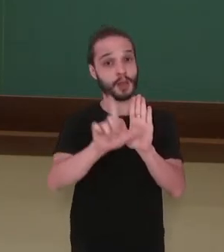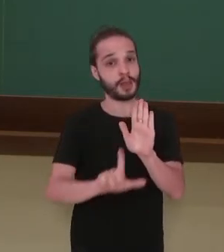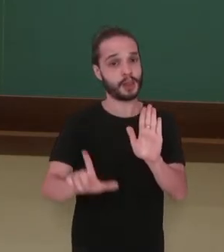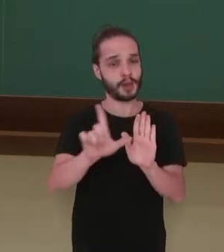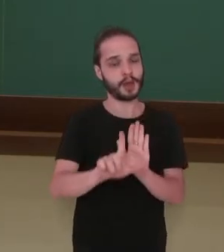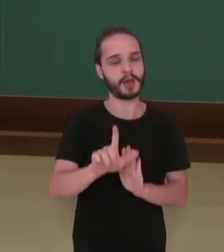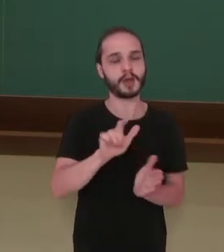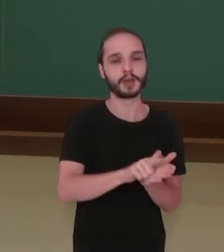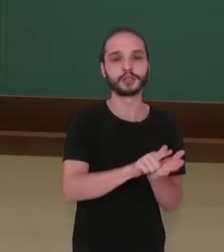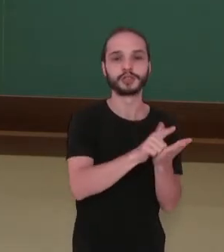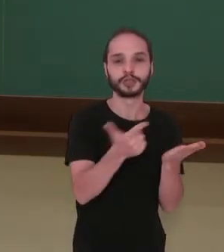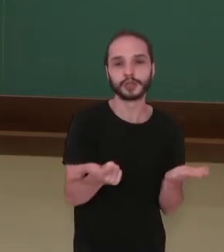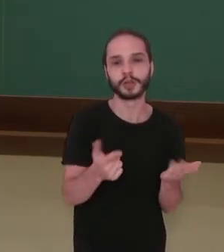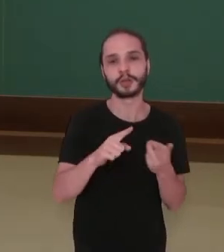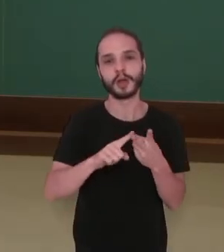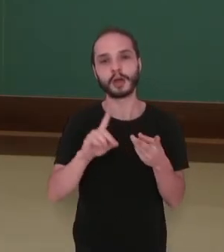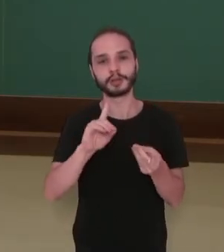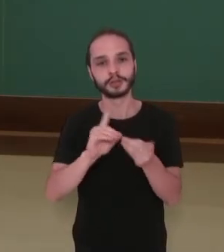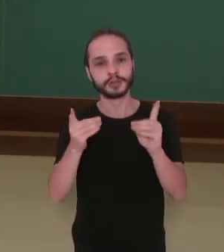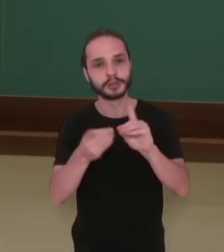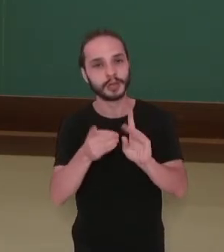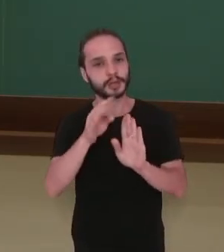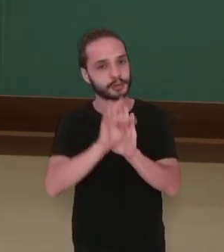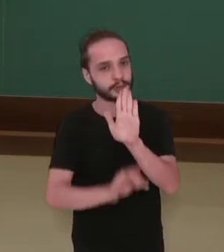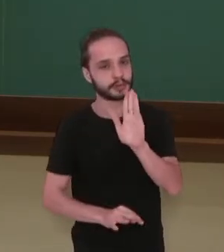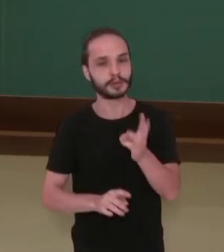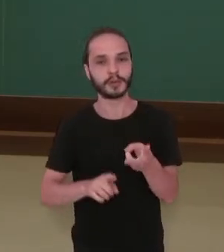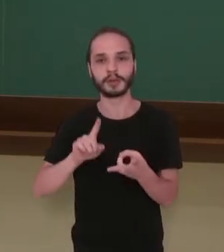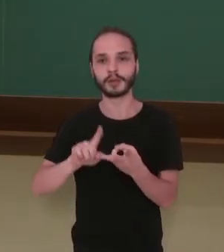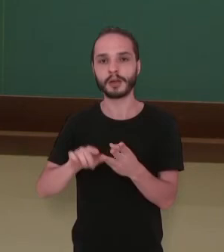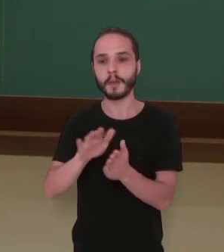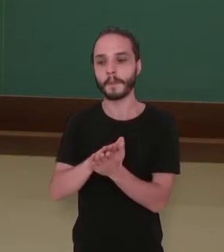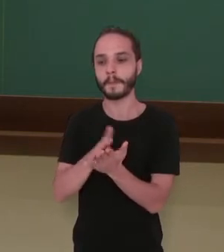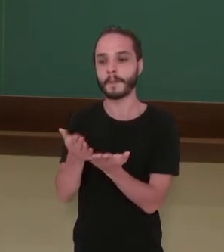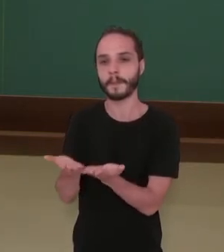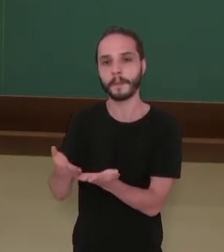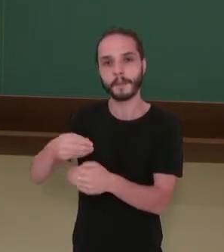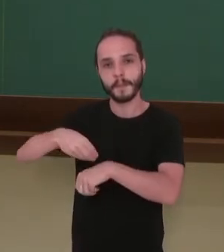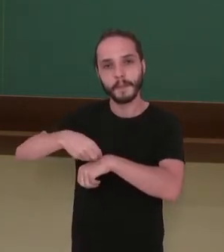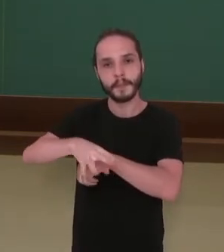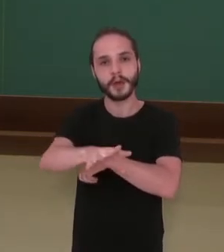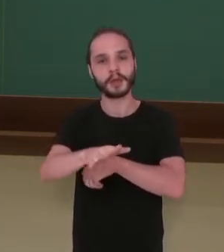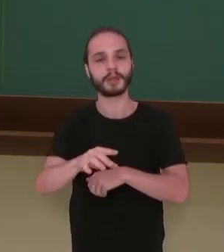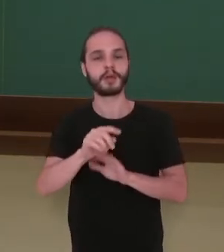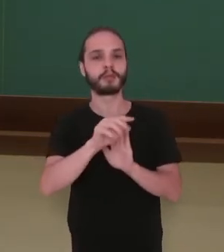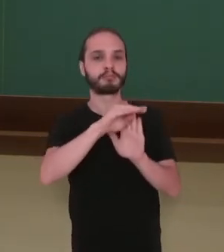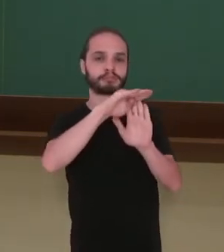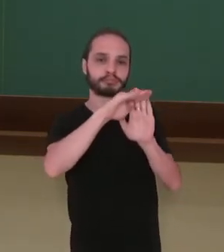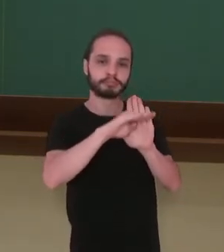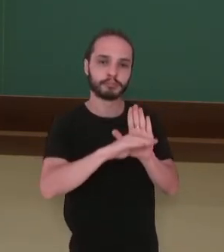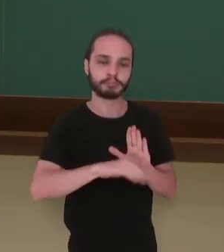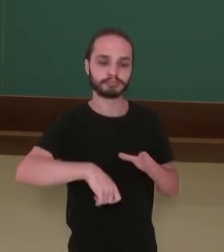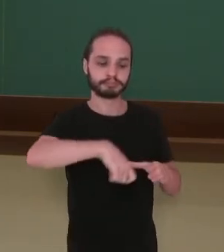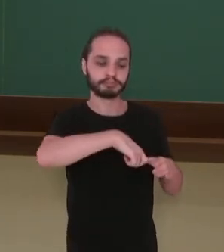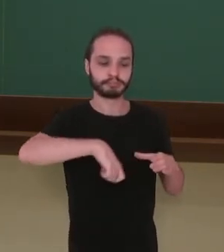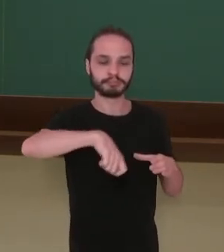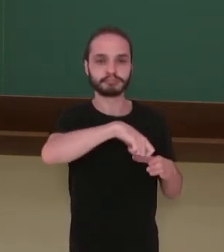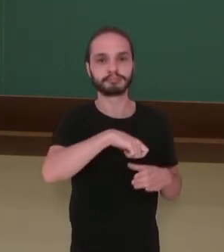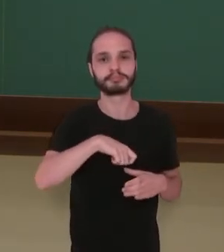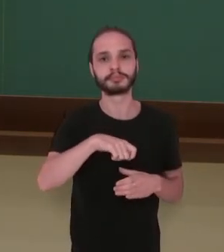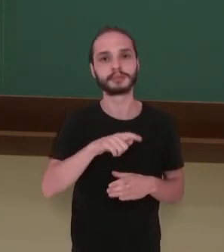jornalísticos, textos didáticos, os manuais, as receitas culinárias, os